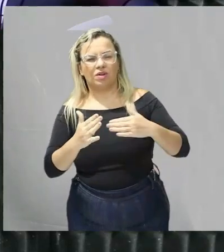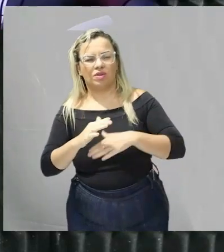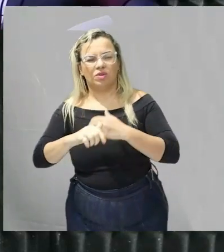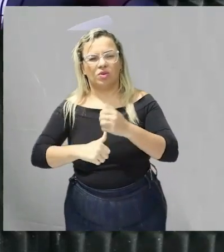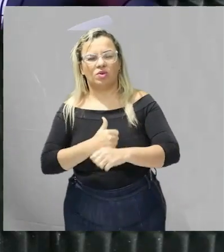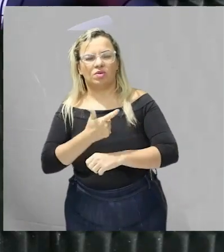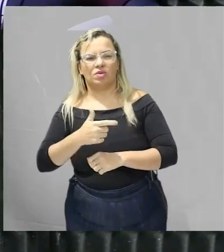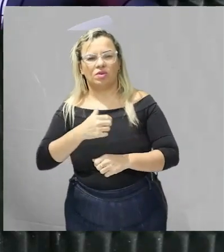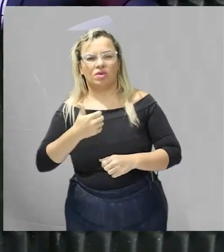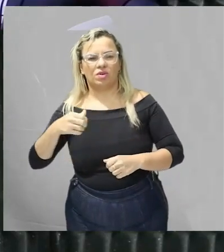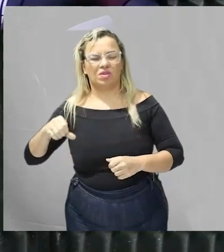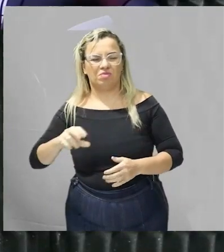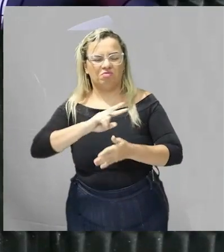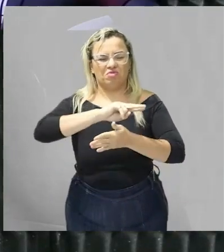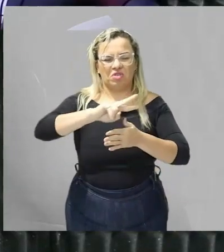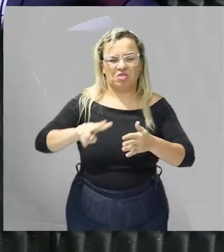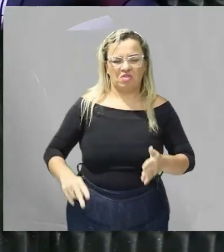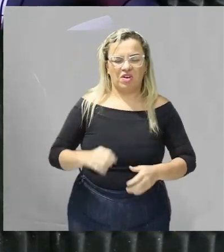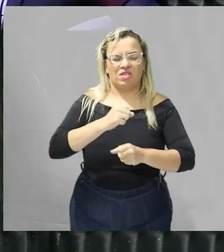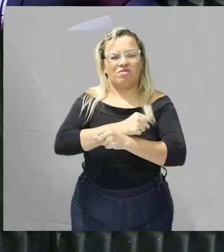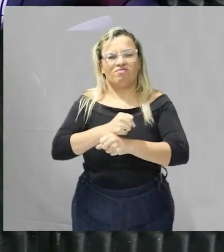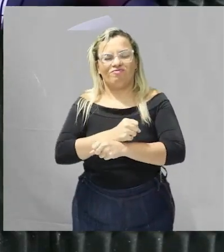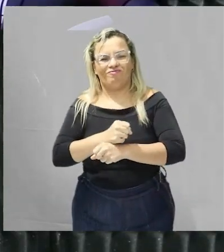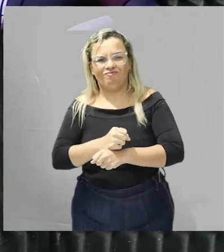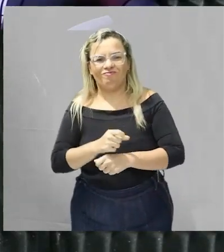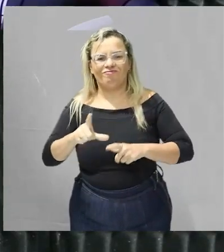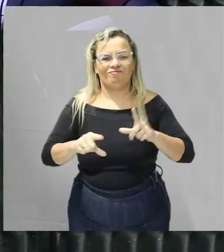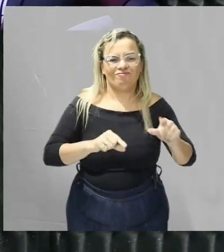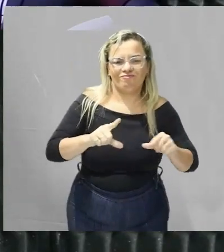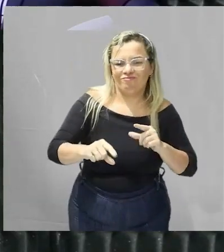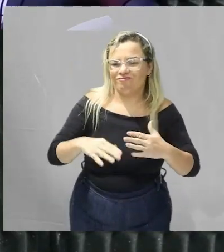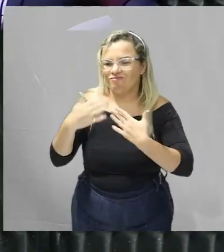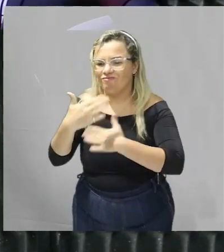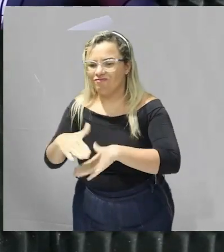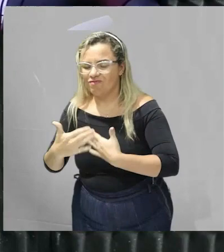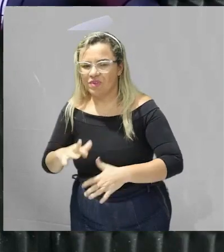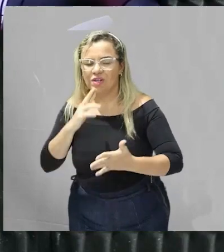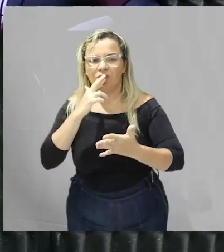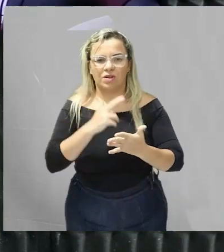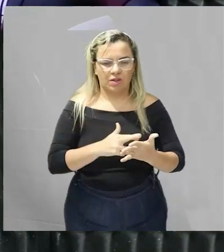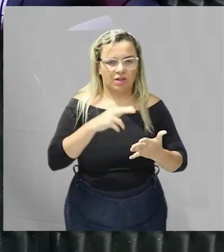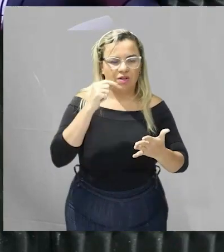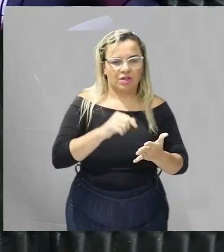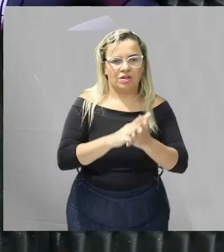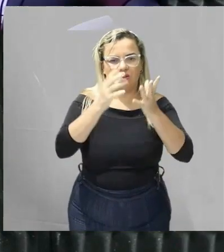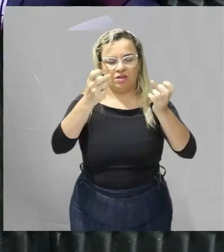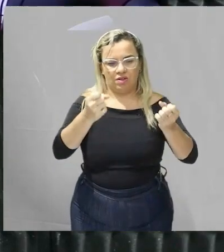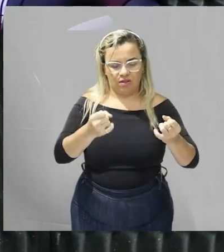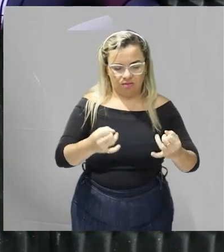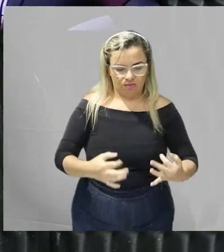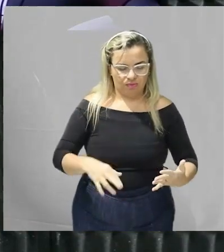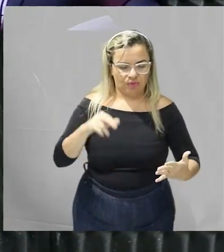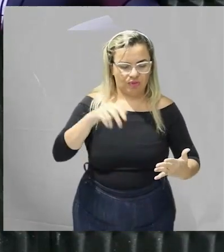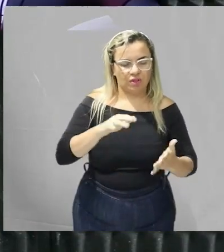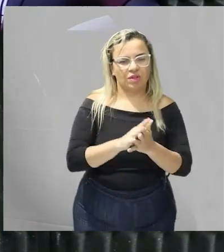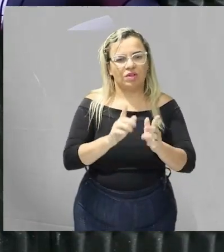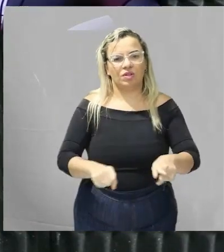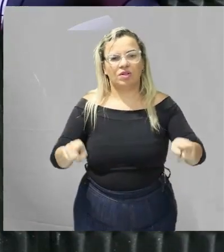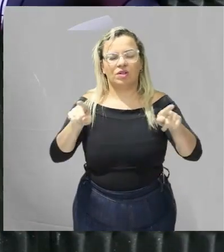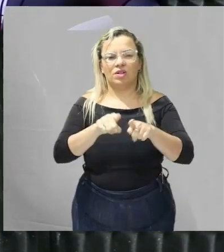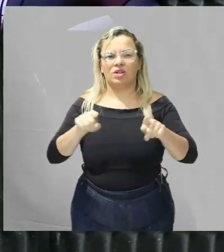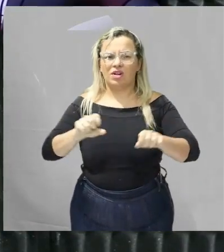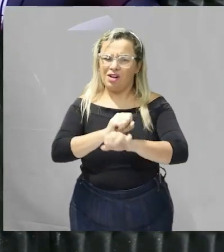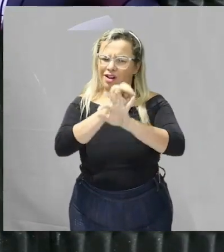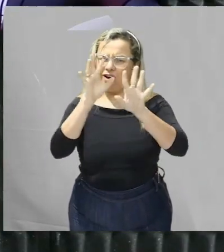Então, pegamos aí a seleção das provas, tá certo? E vamos responder aqui contigo. E, claro, além de estar respondendo essas questões, passando